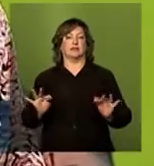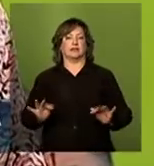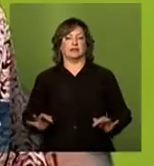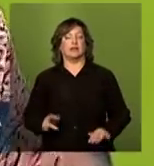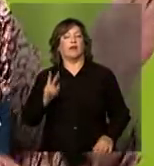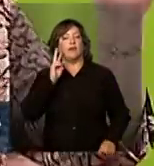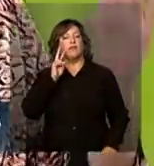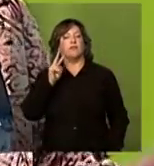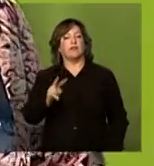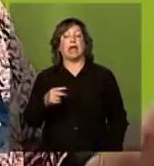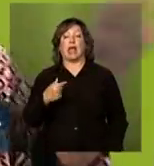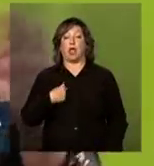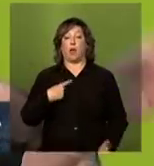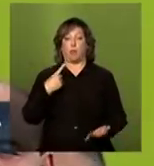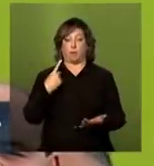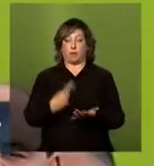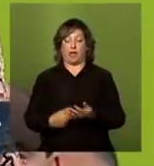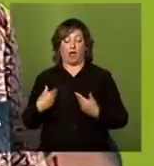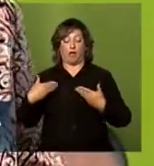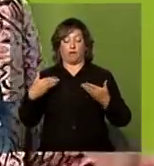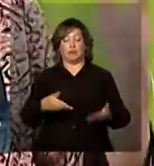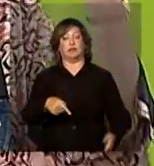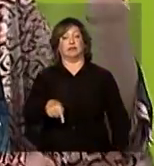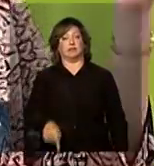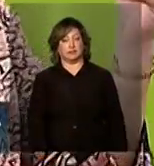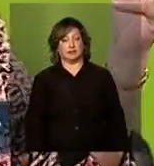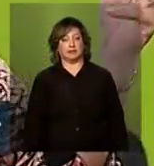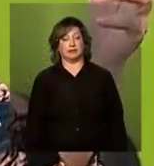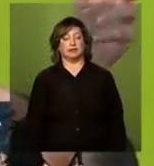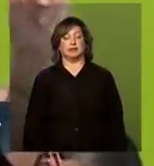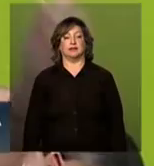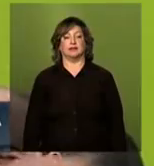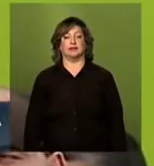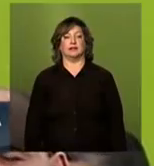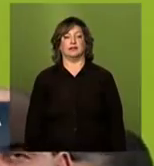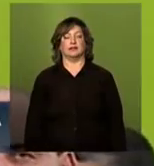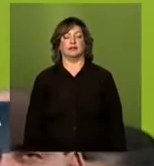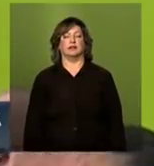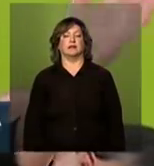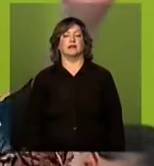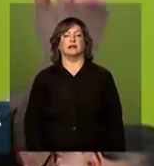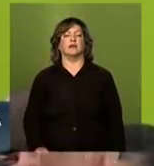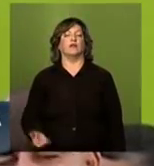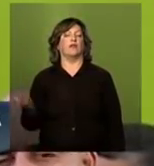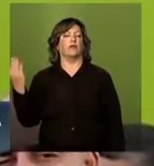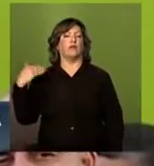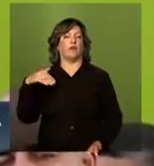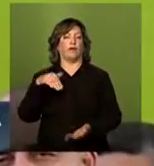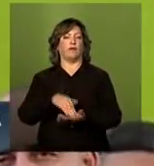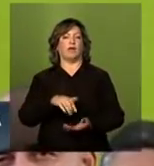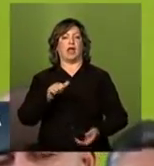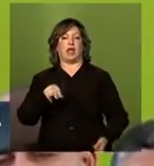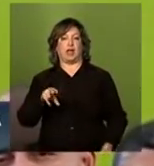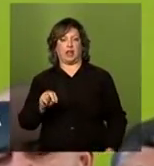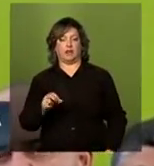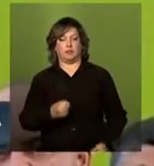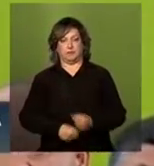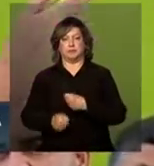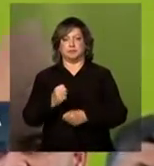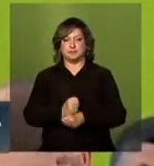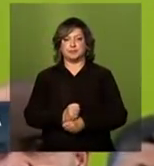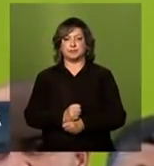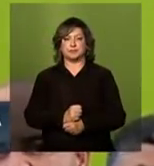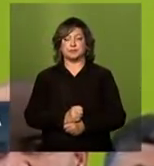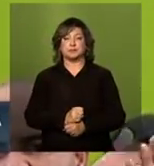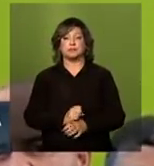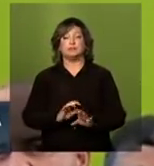ver eu prometi eu vim aqui lá no final do ano né prefeita e quando